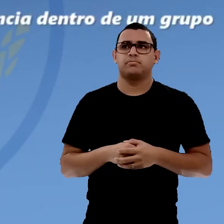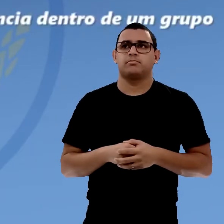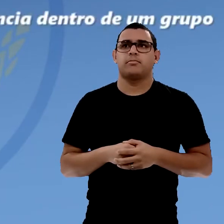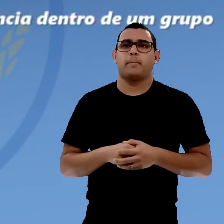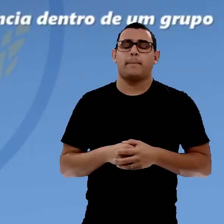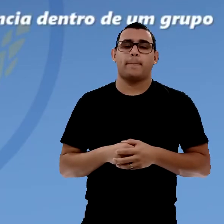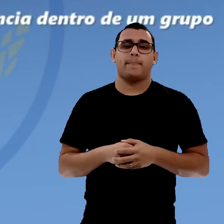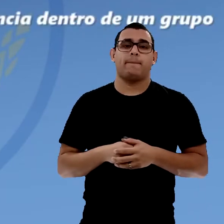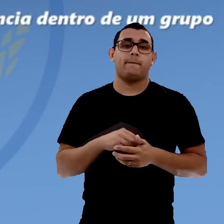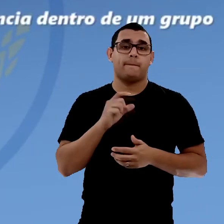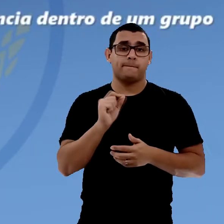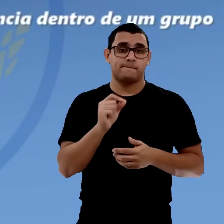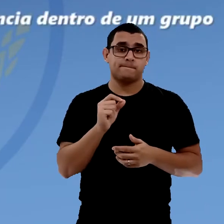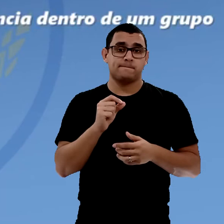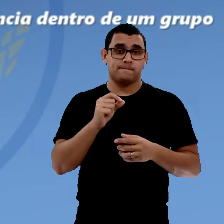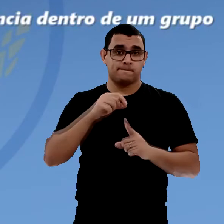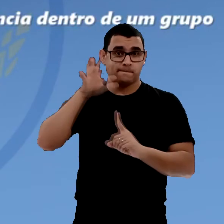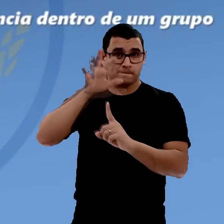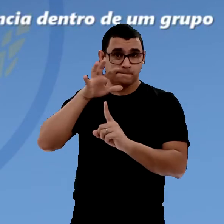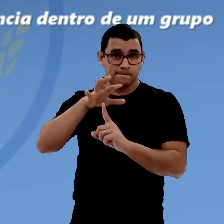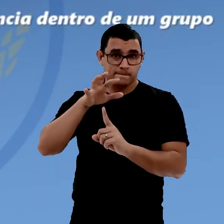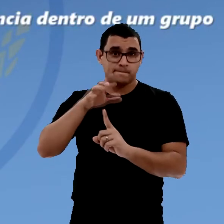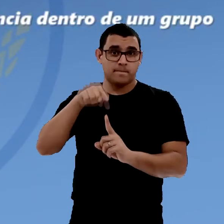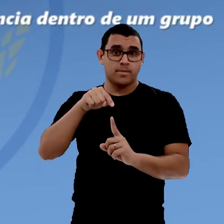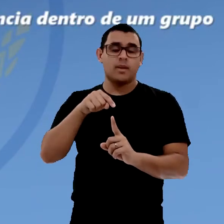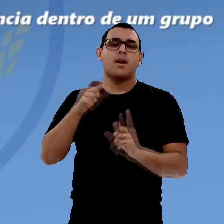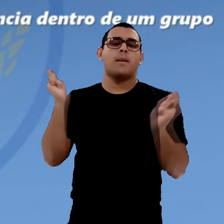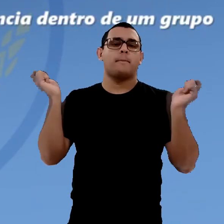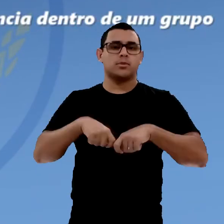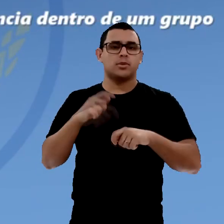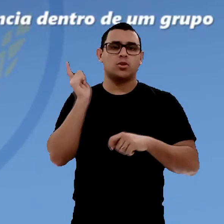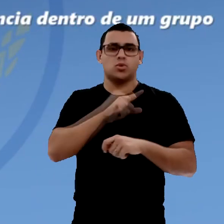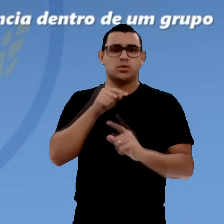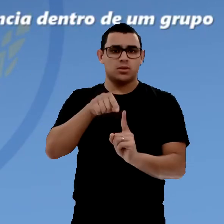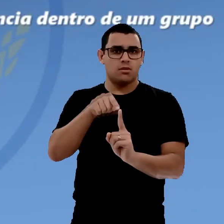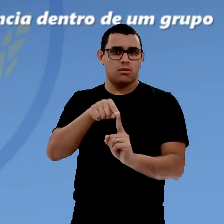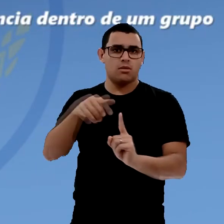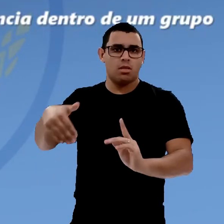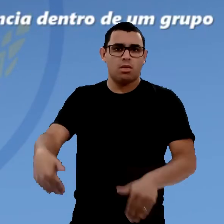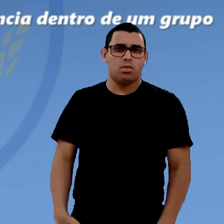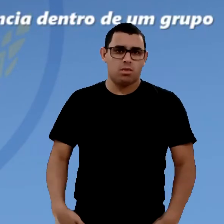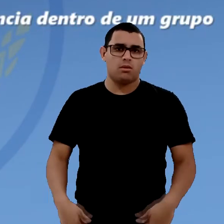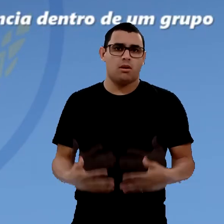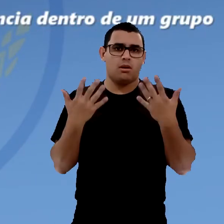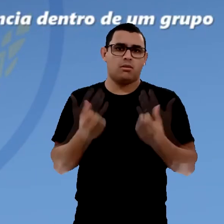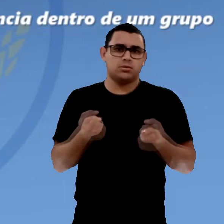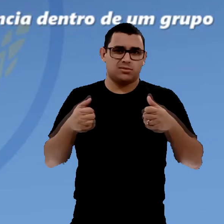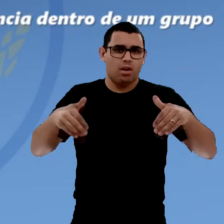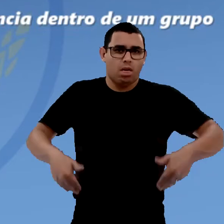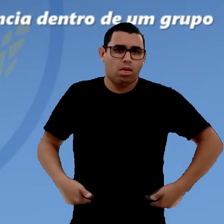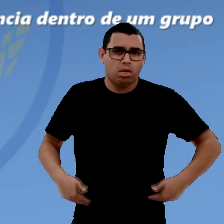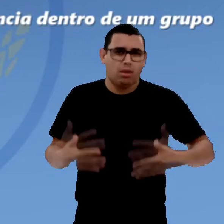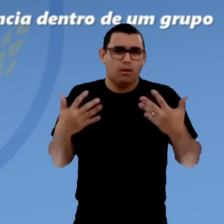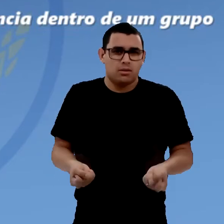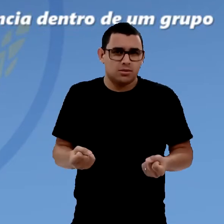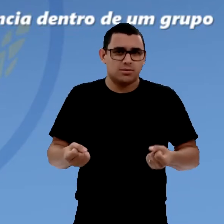E Weber diz também que domínio é a probabilidade de encontrar obediência dentro de um grupo em um certo